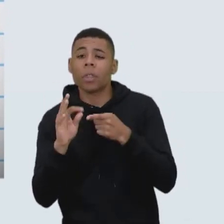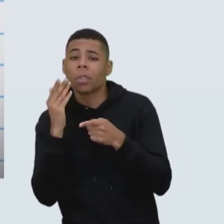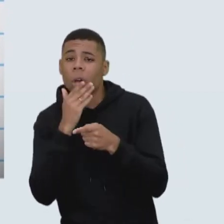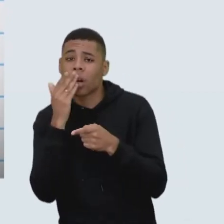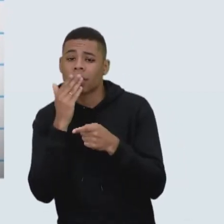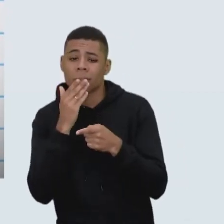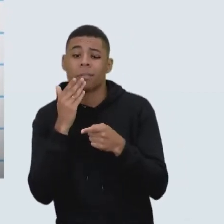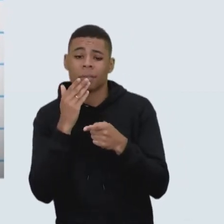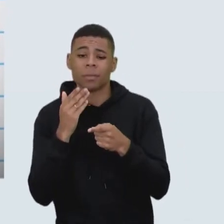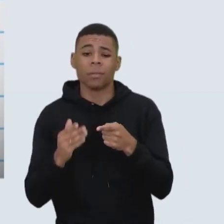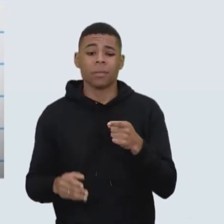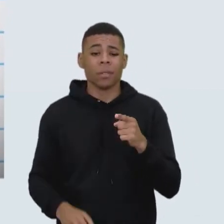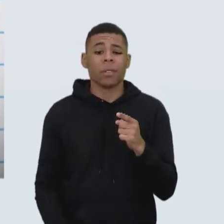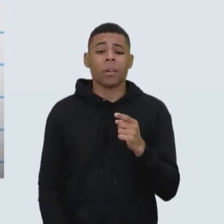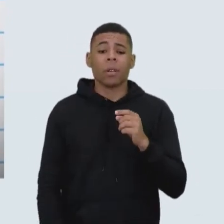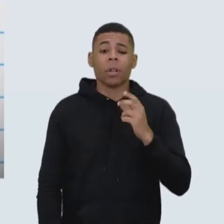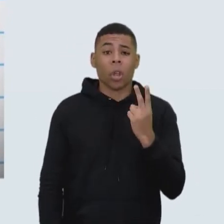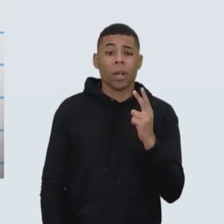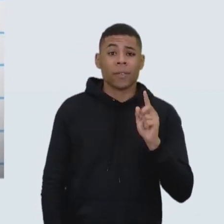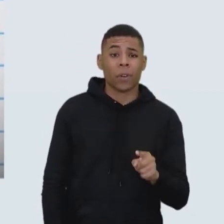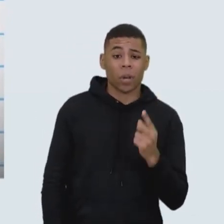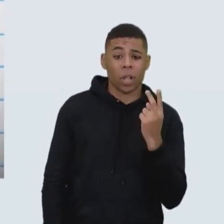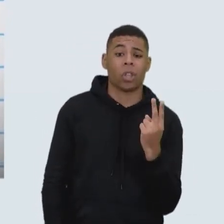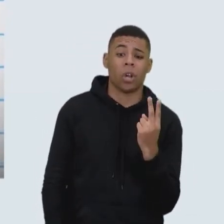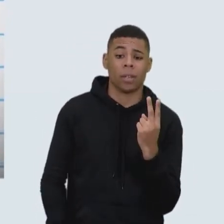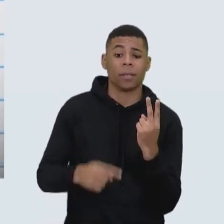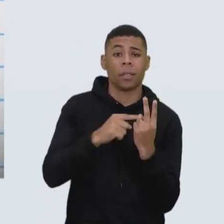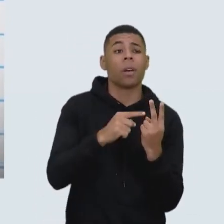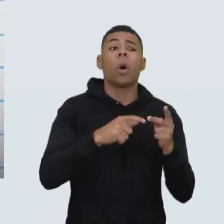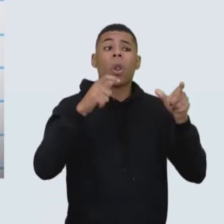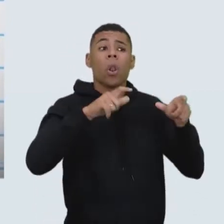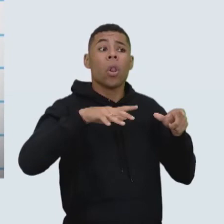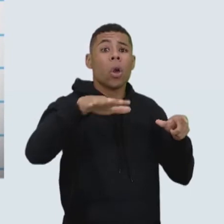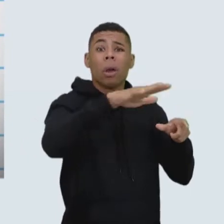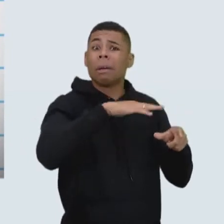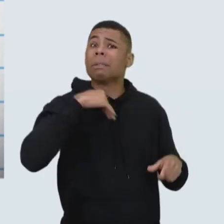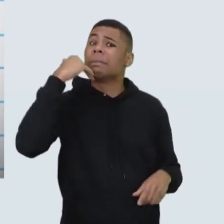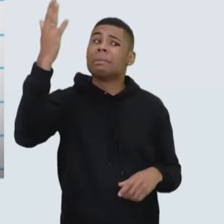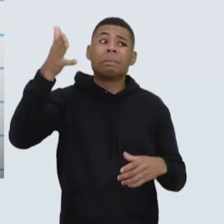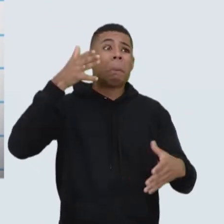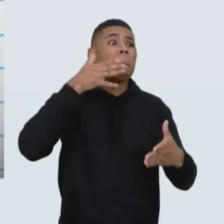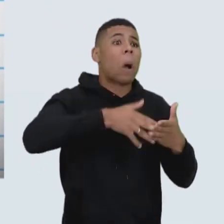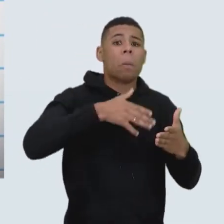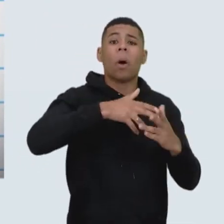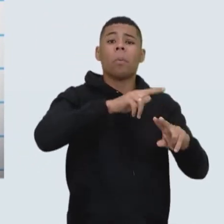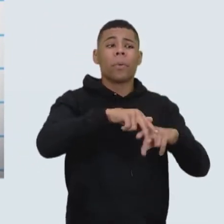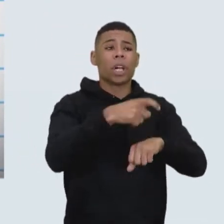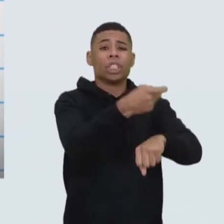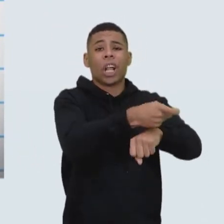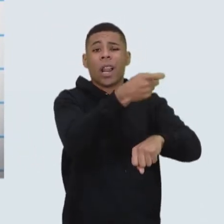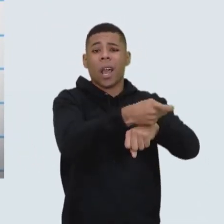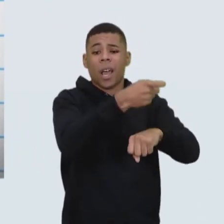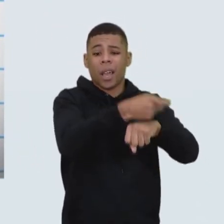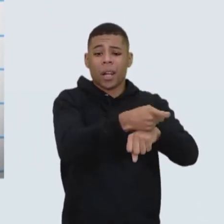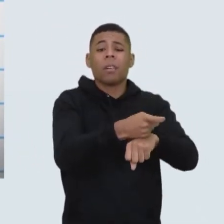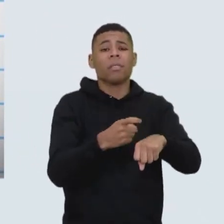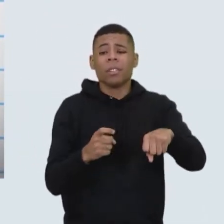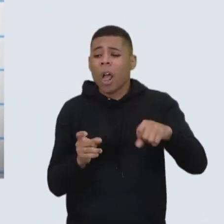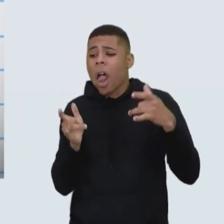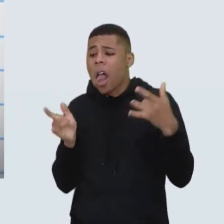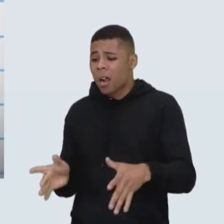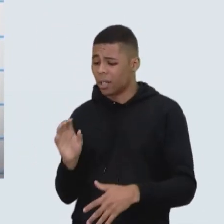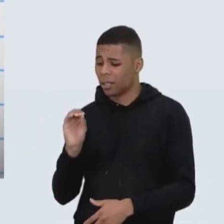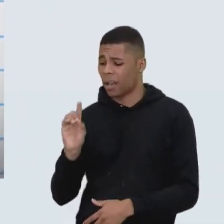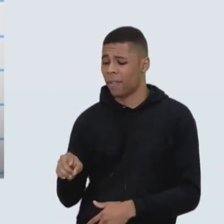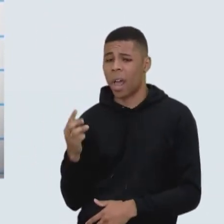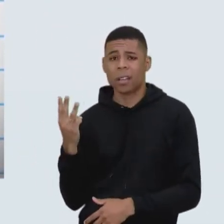e cerca de 2,2% encontram-se em regiões de difícil acesso como geleiras, deixando apenas 0,3%